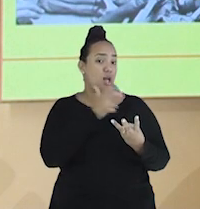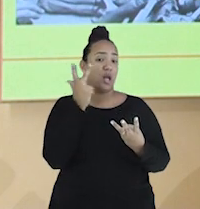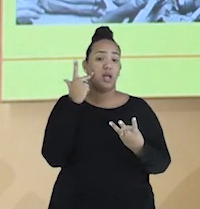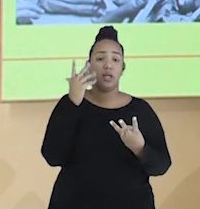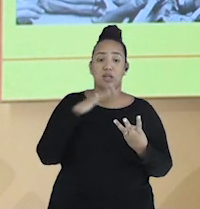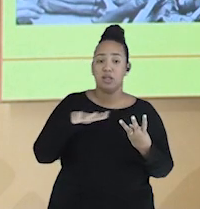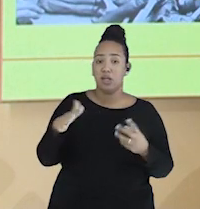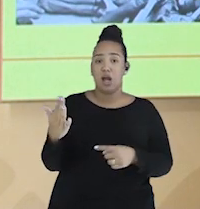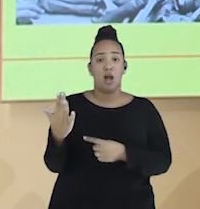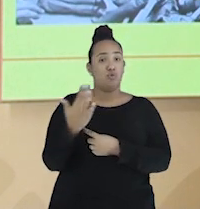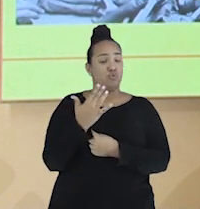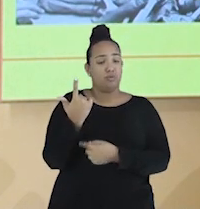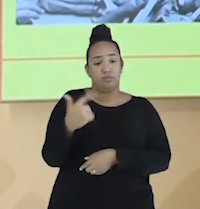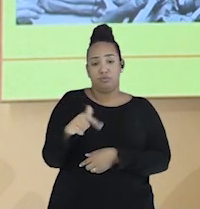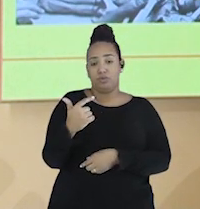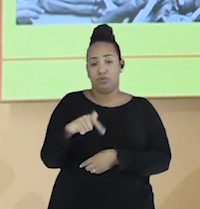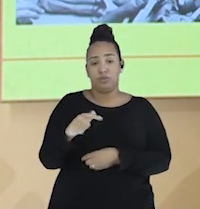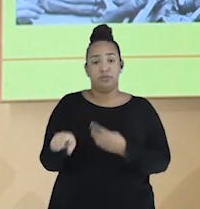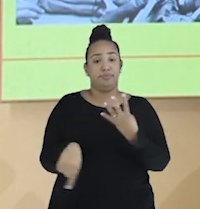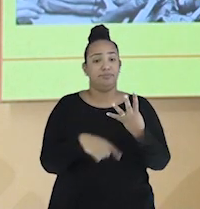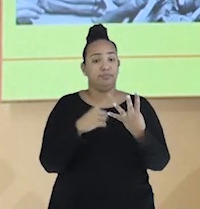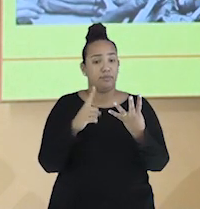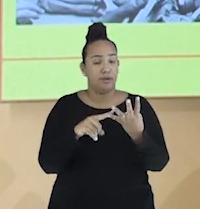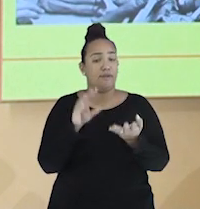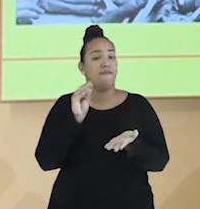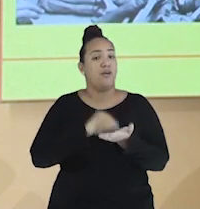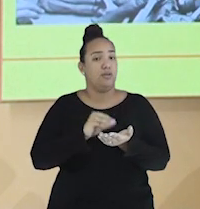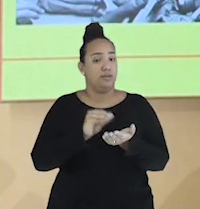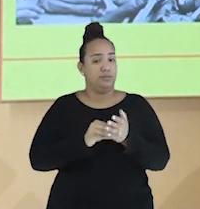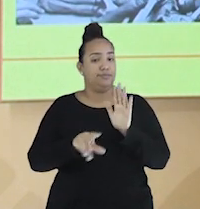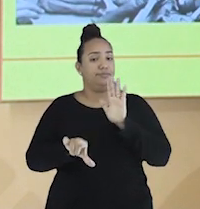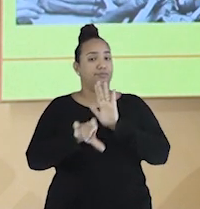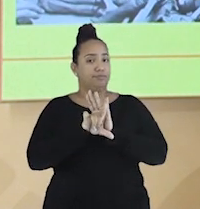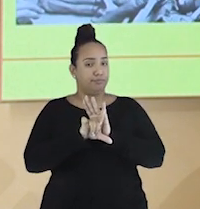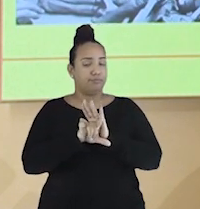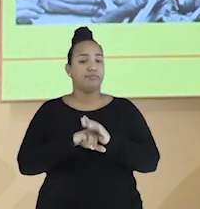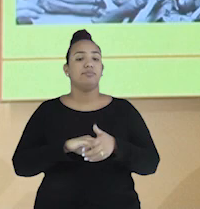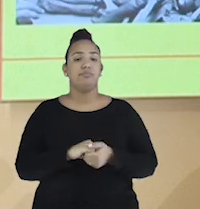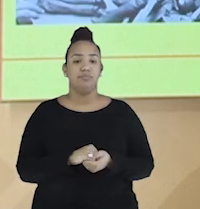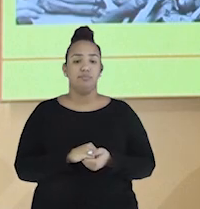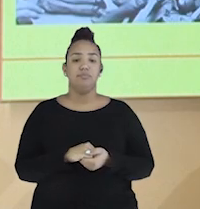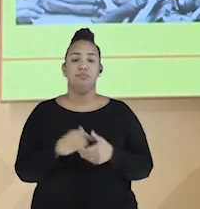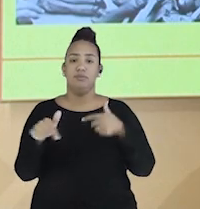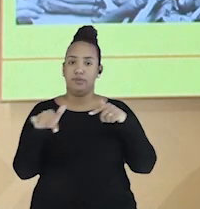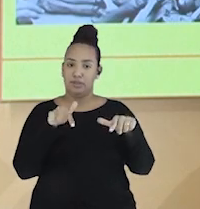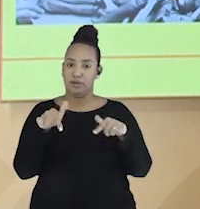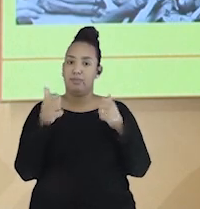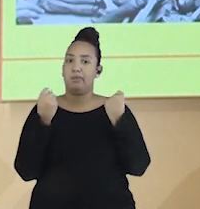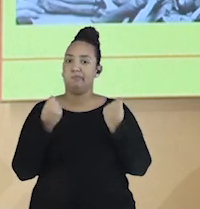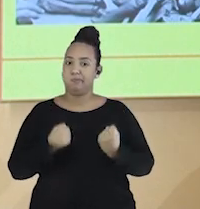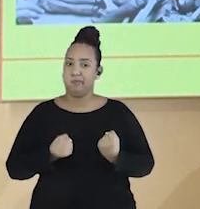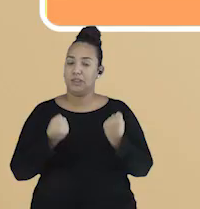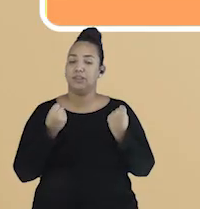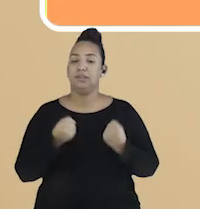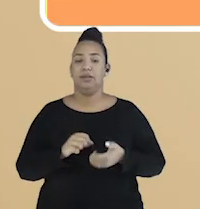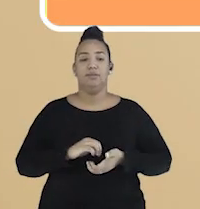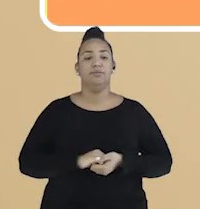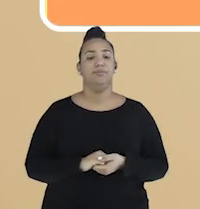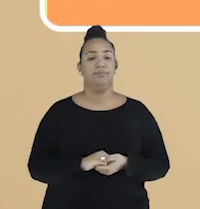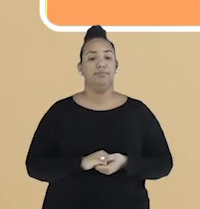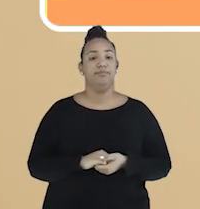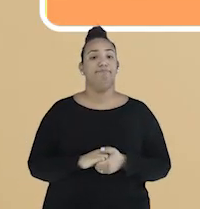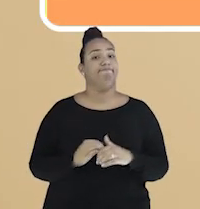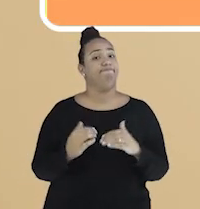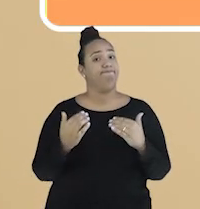não tinham nenhum amparo e a falta de leis trabalhistas. Era um trabalho muito pesado. E para